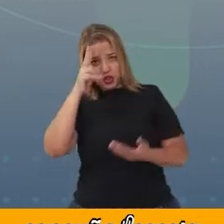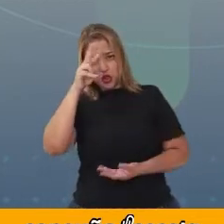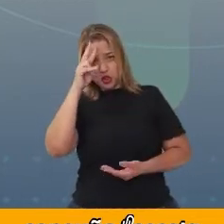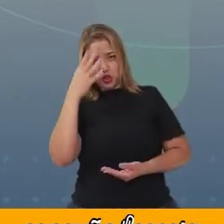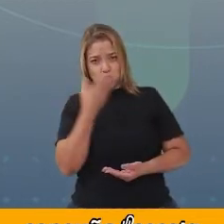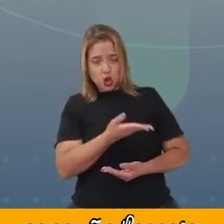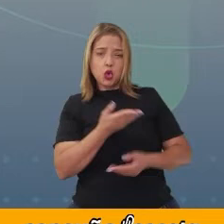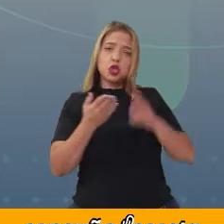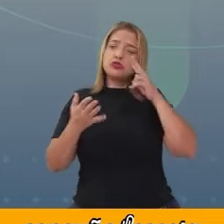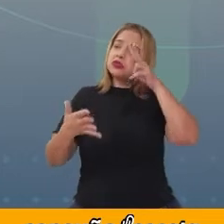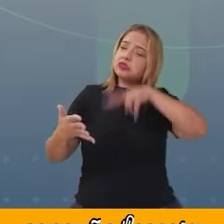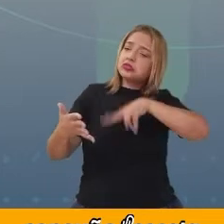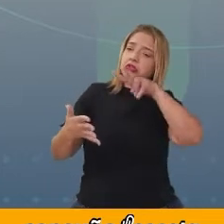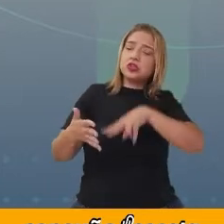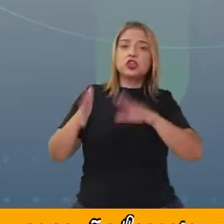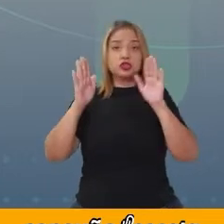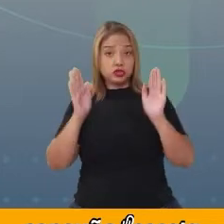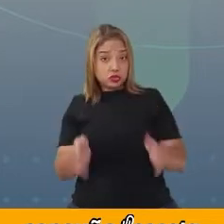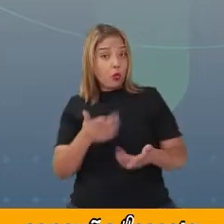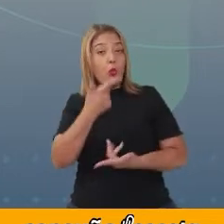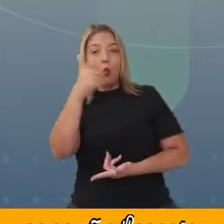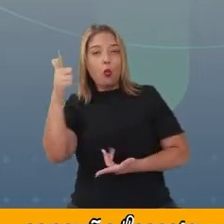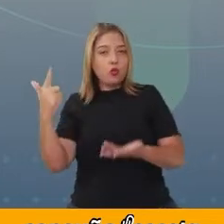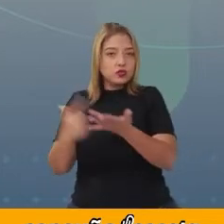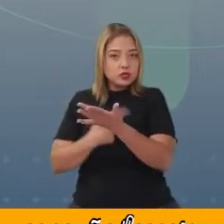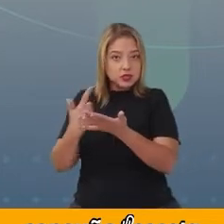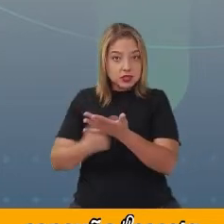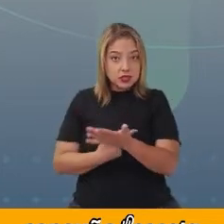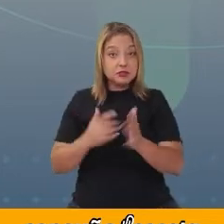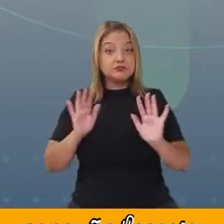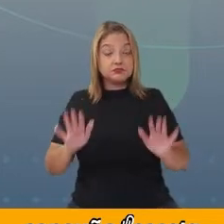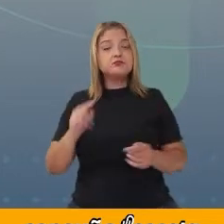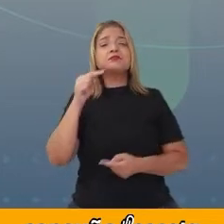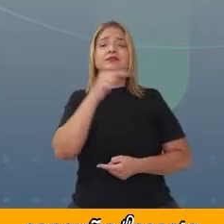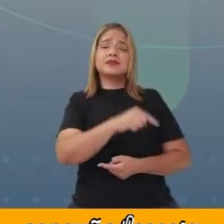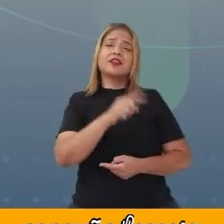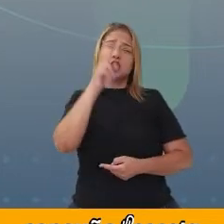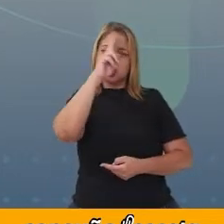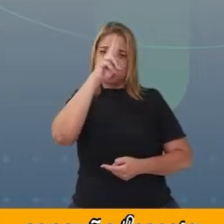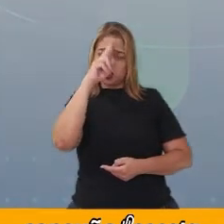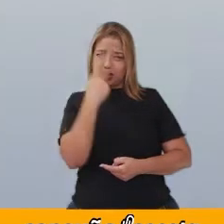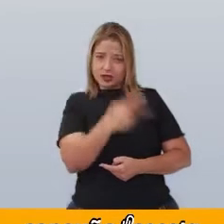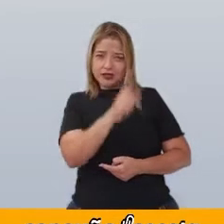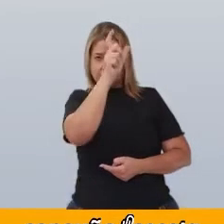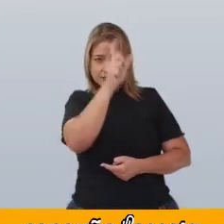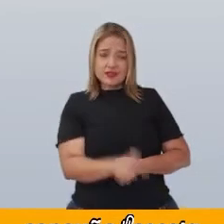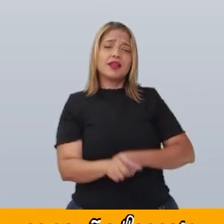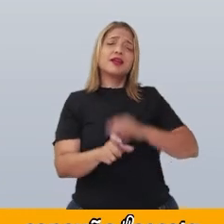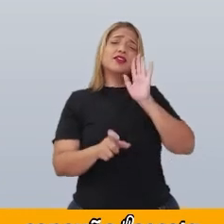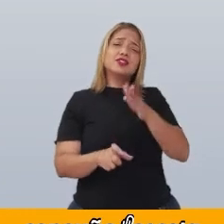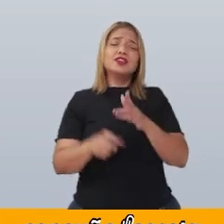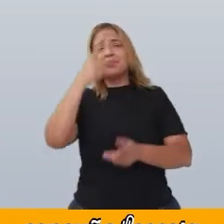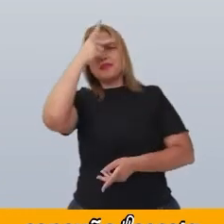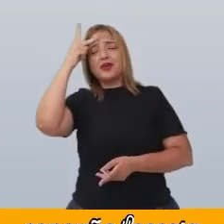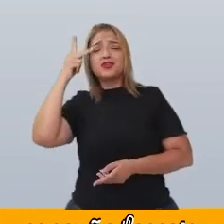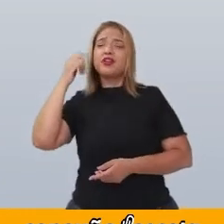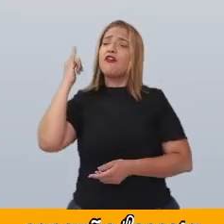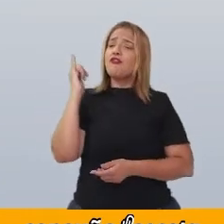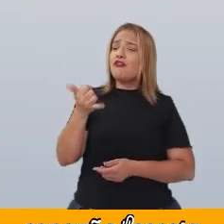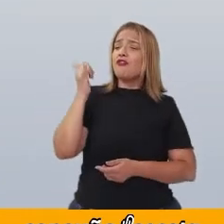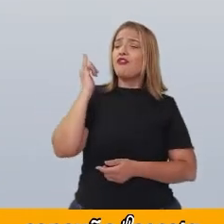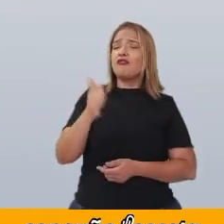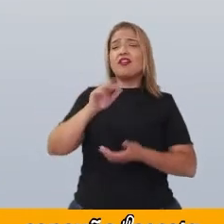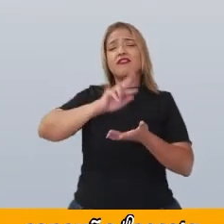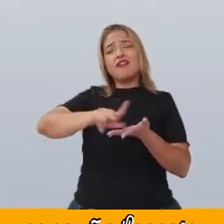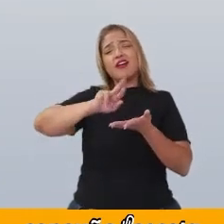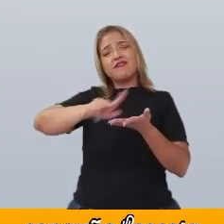algum lugar? Saiba que o mito de Narciso já foi reinterpretado em diversas formas, o que mostra a importância da mensagem